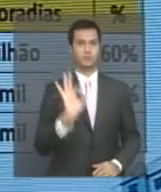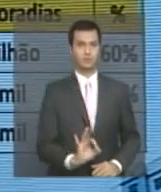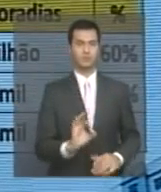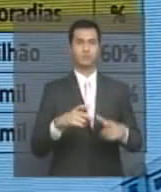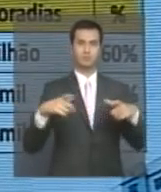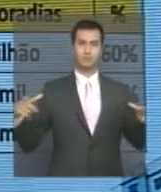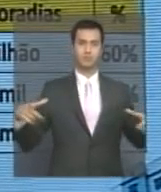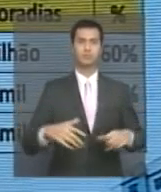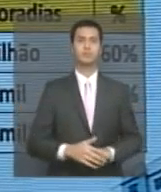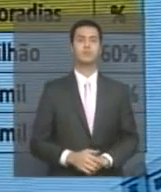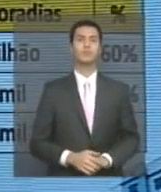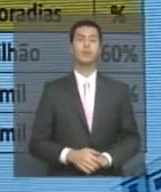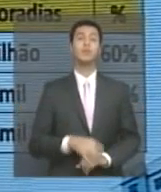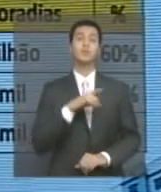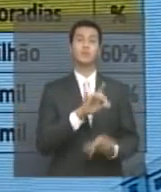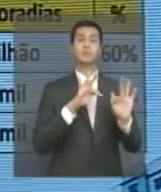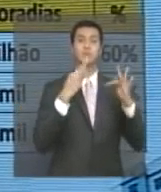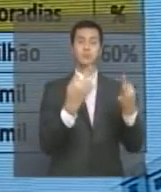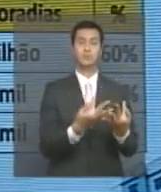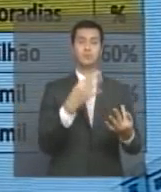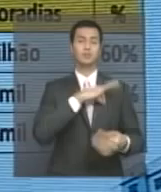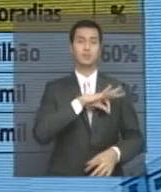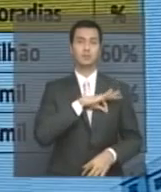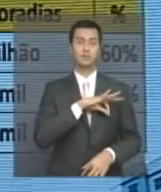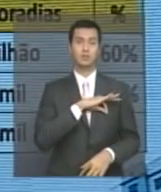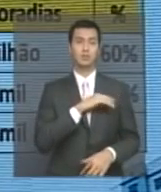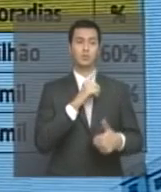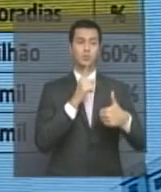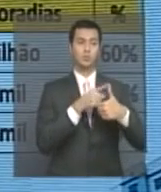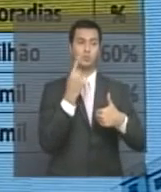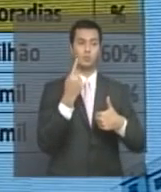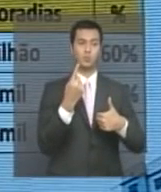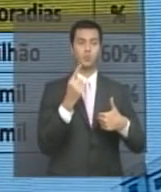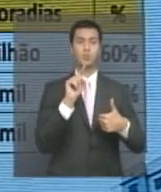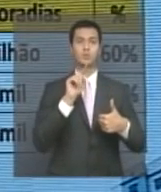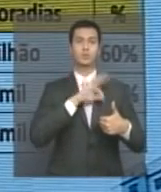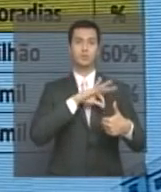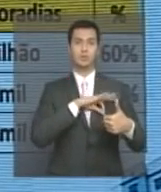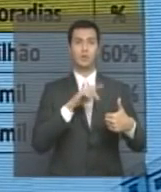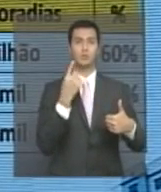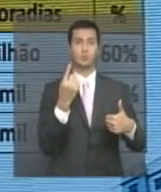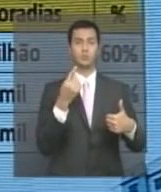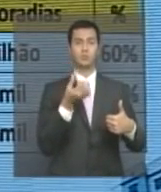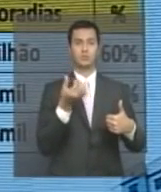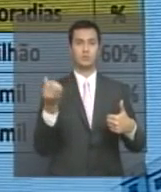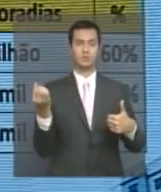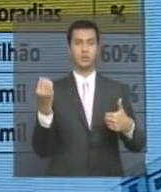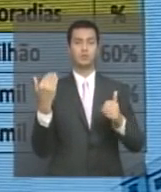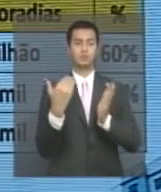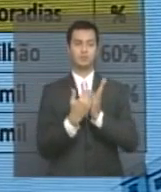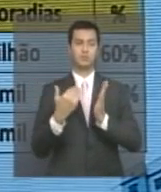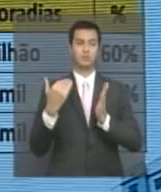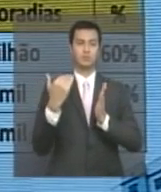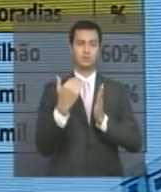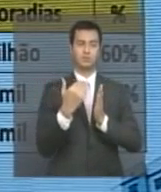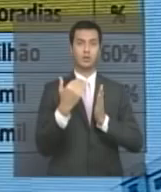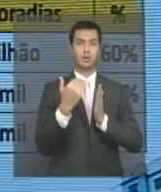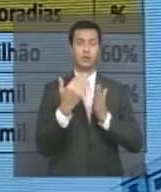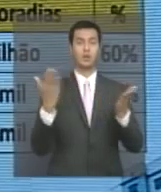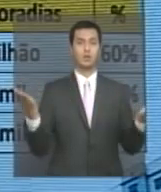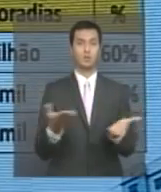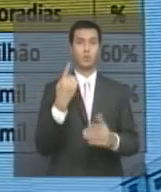renda familiar na faixa 1, até R$ 1.600, a meta de contratação de moradias passa a